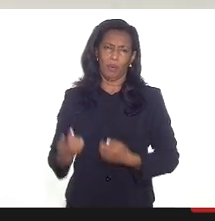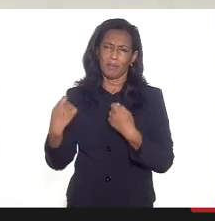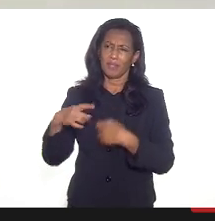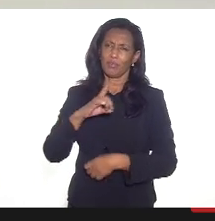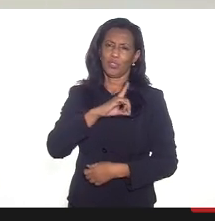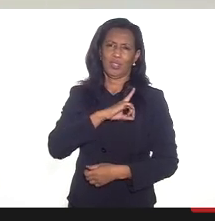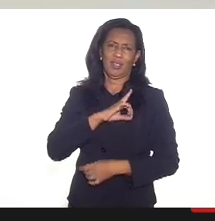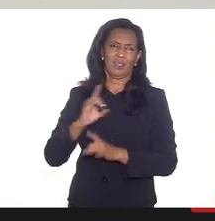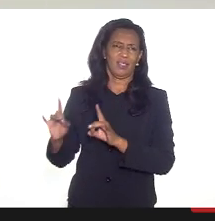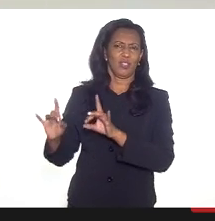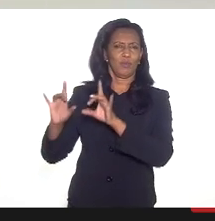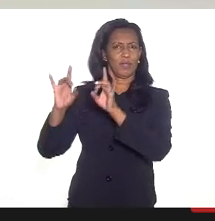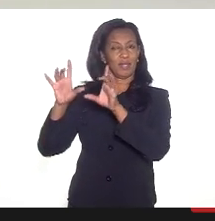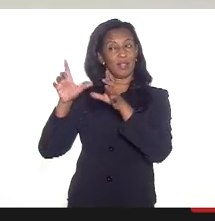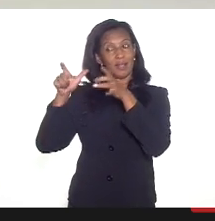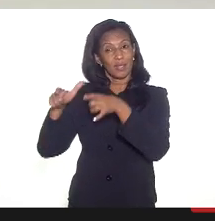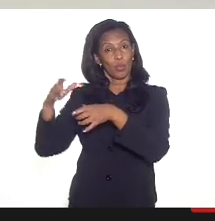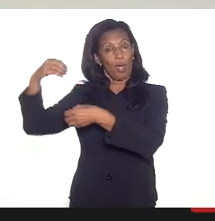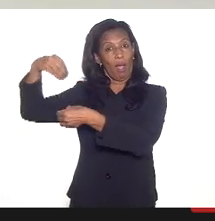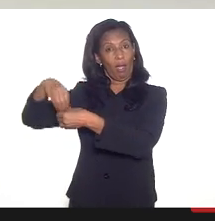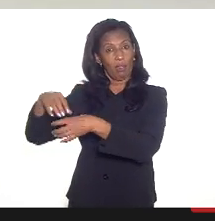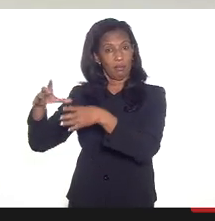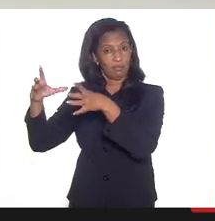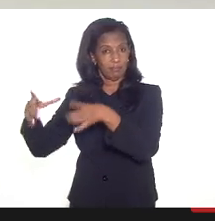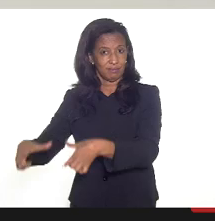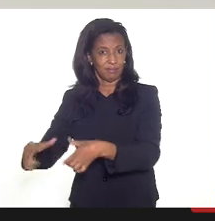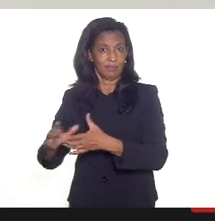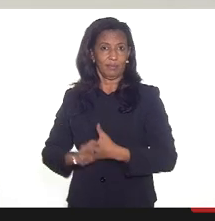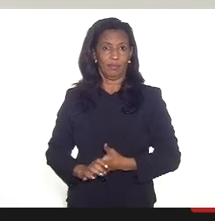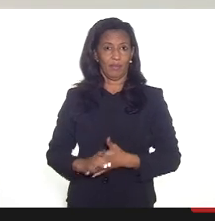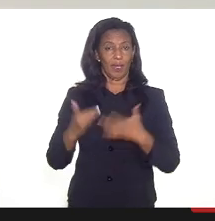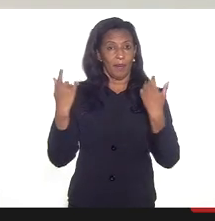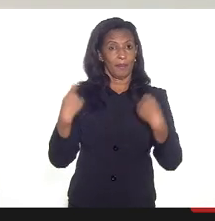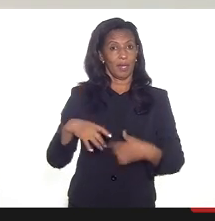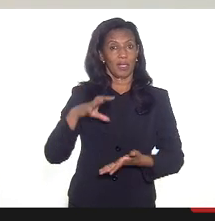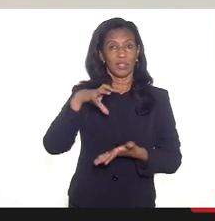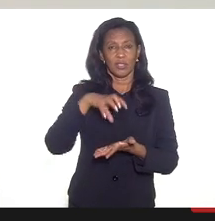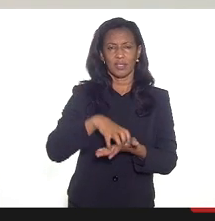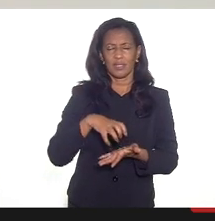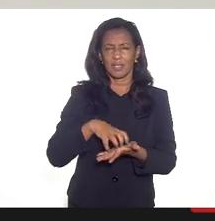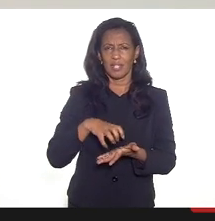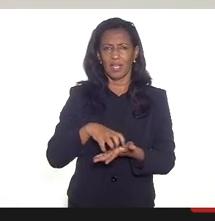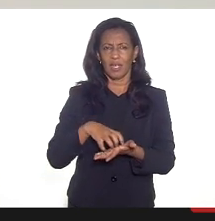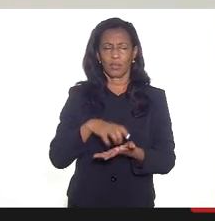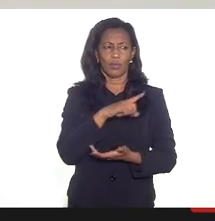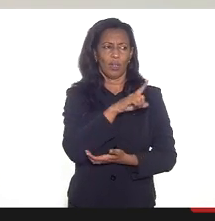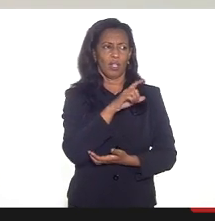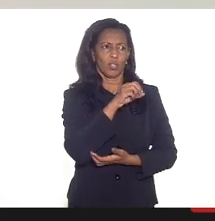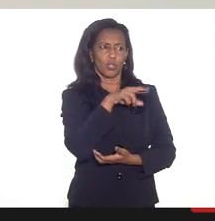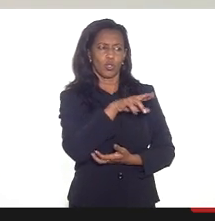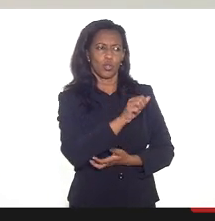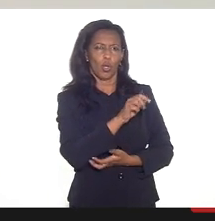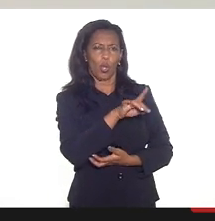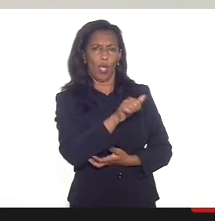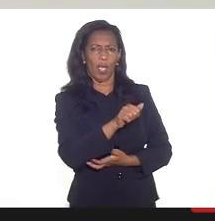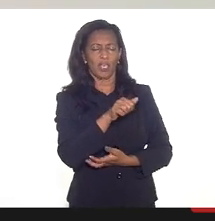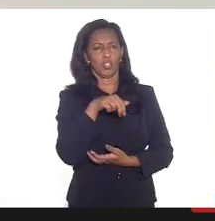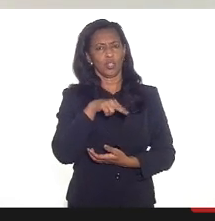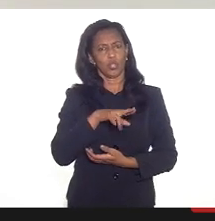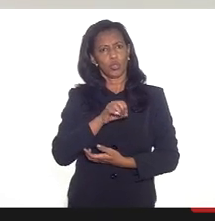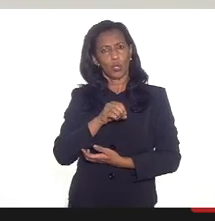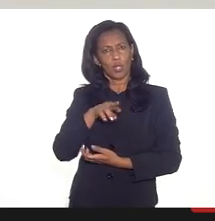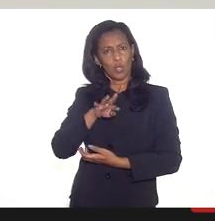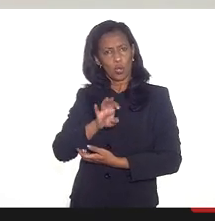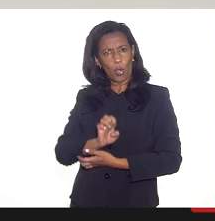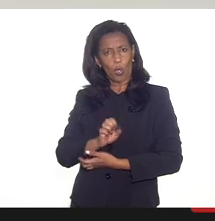delegacias especializadas nesses locais, nós precisamos de centros de referência na Zona Oeste, na Zona Norte,